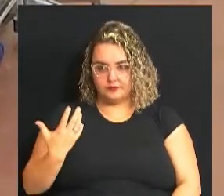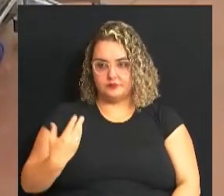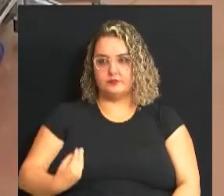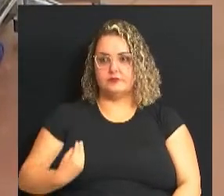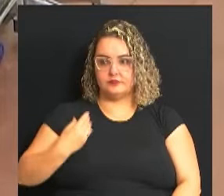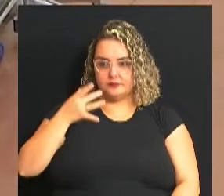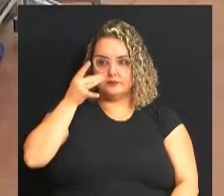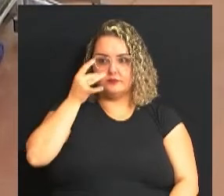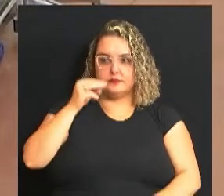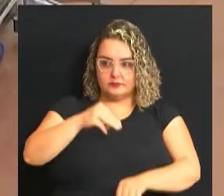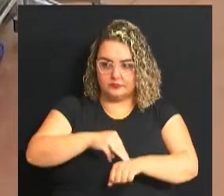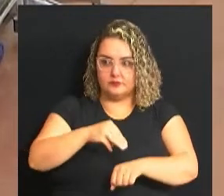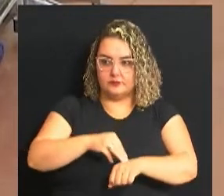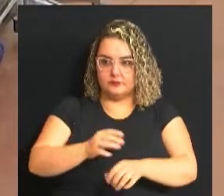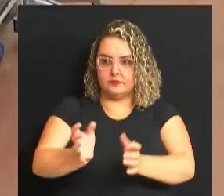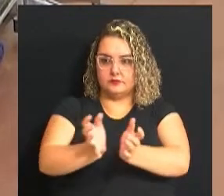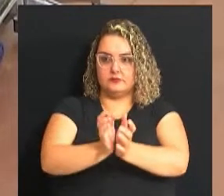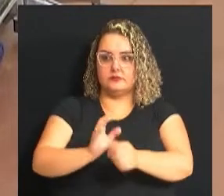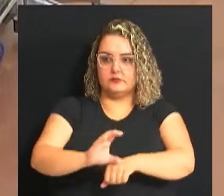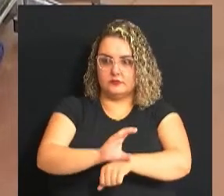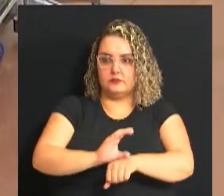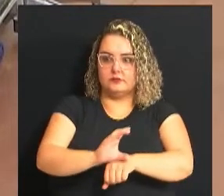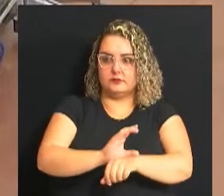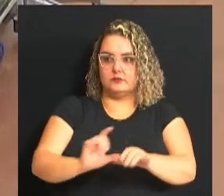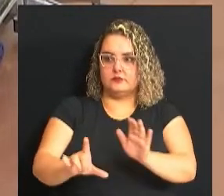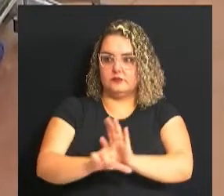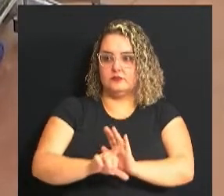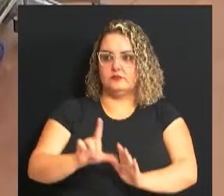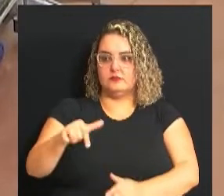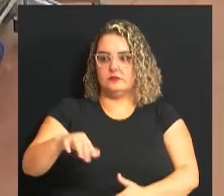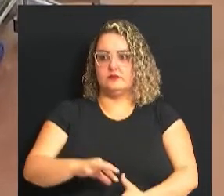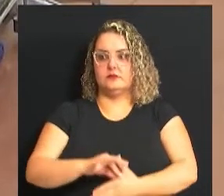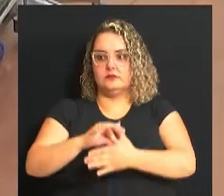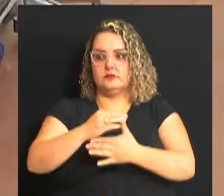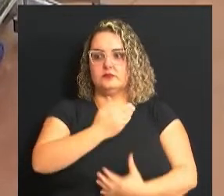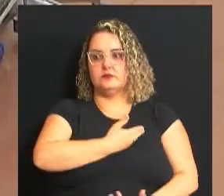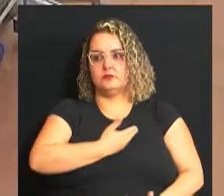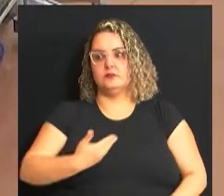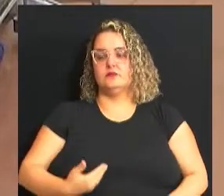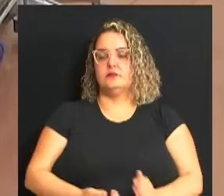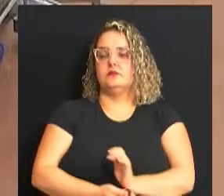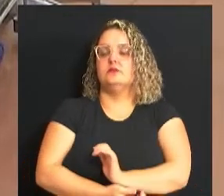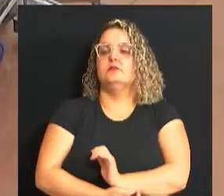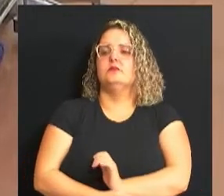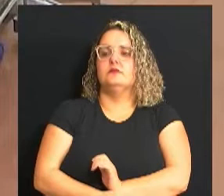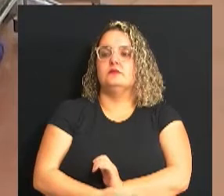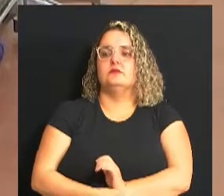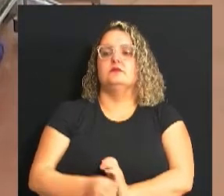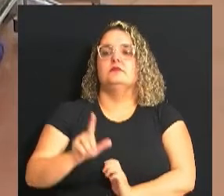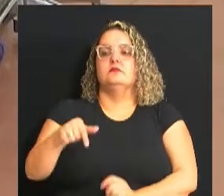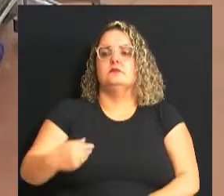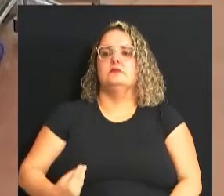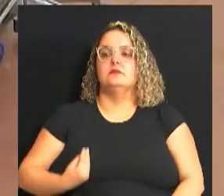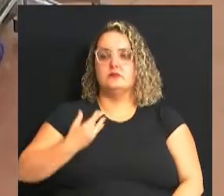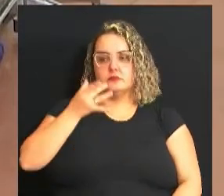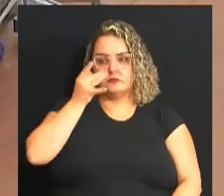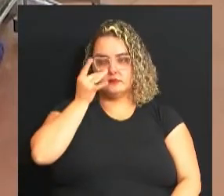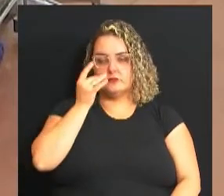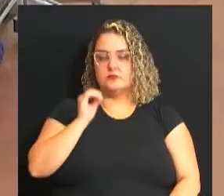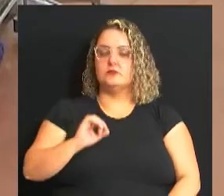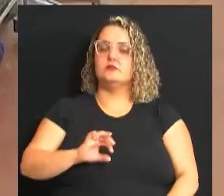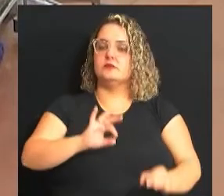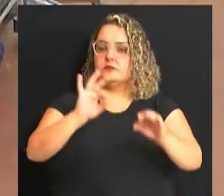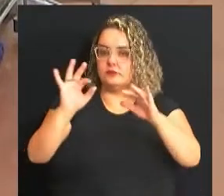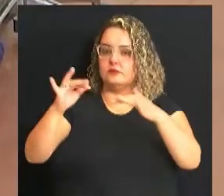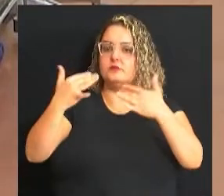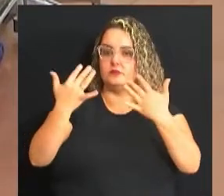ou membros da Comissão de Constituição e Legalidade, ao nosso líder de governo, e, em seguida, ao público presente, aqueles que nos